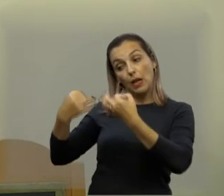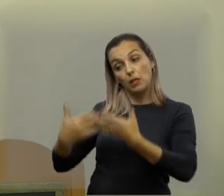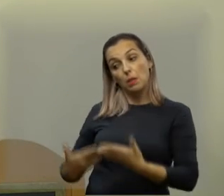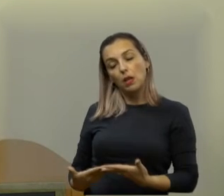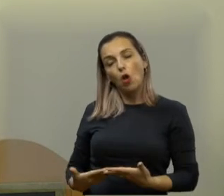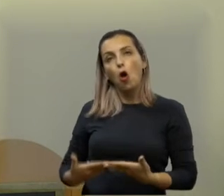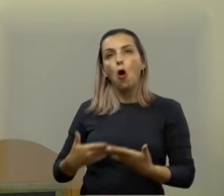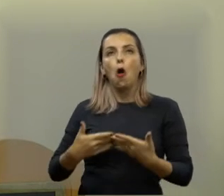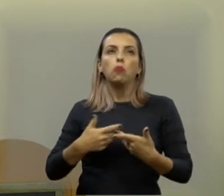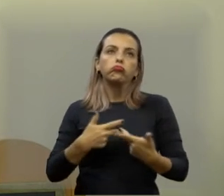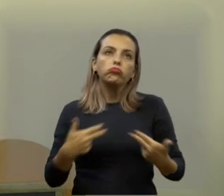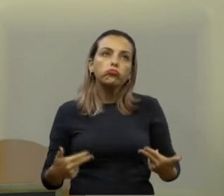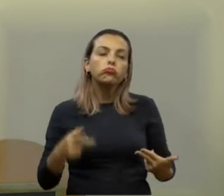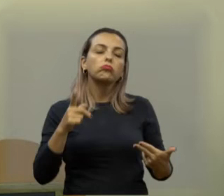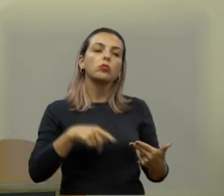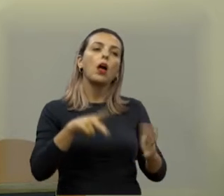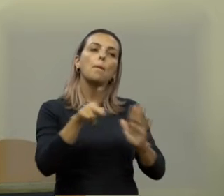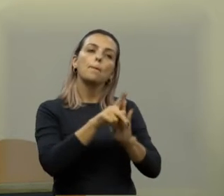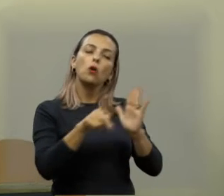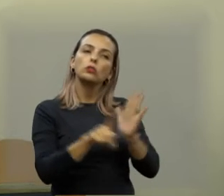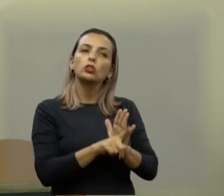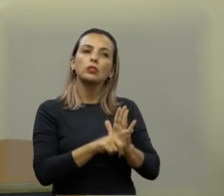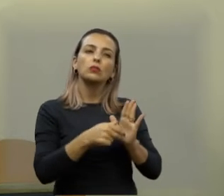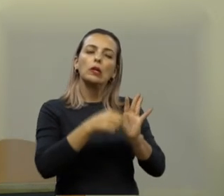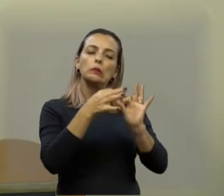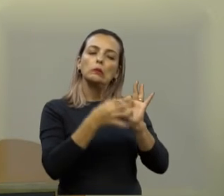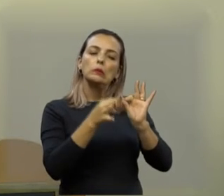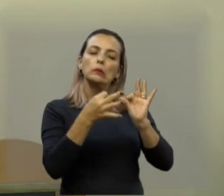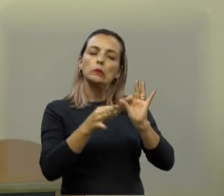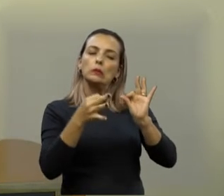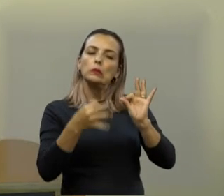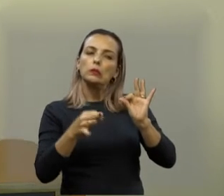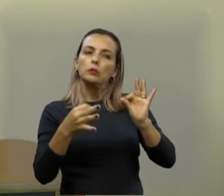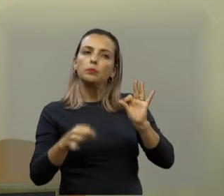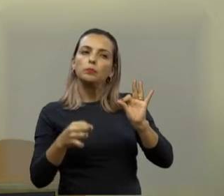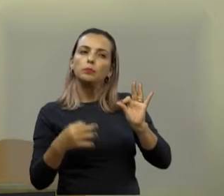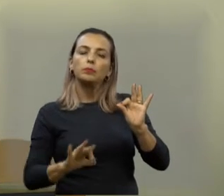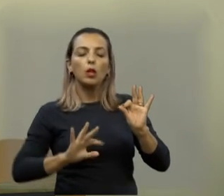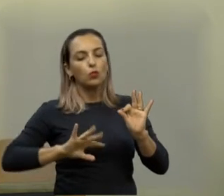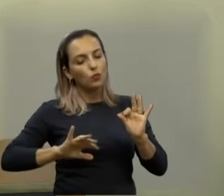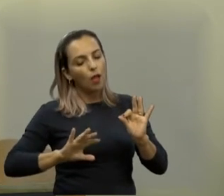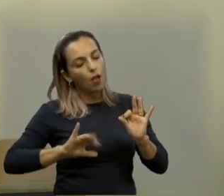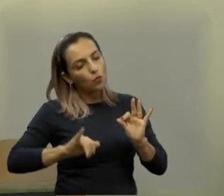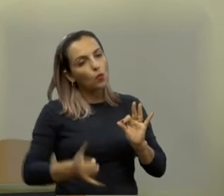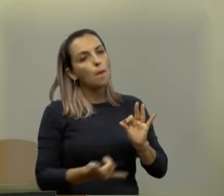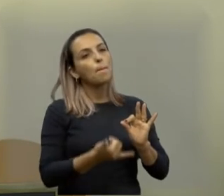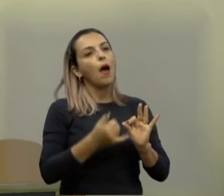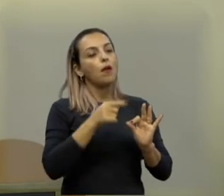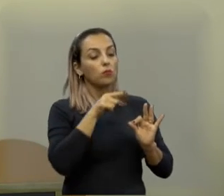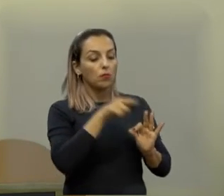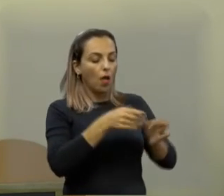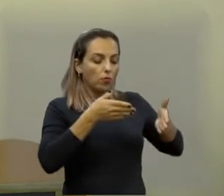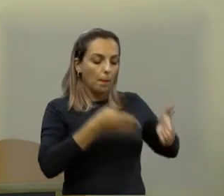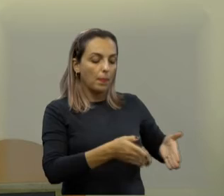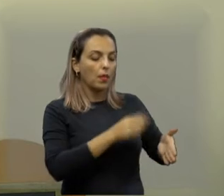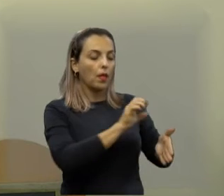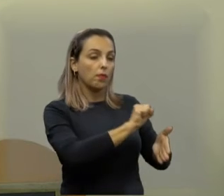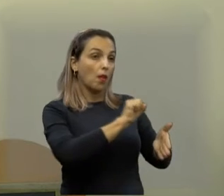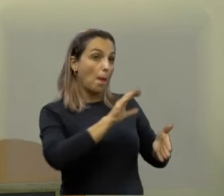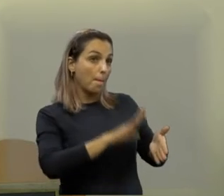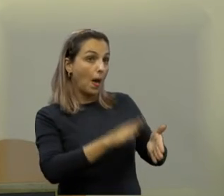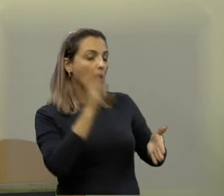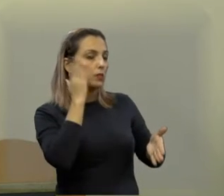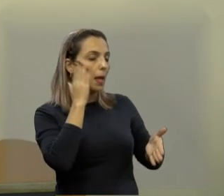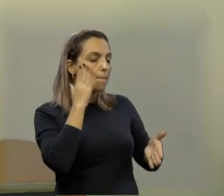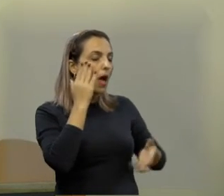em fins tá um projeto ele é imenso o projeto a gente acostumar com uma situação no cemitério São Bento Santo Amaro mais